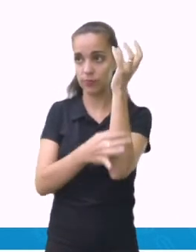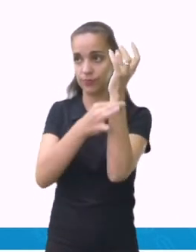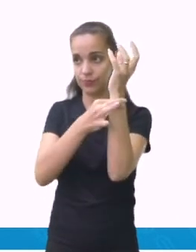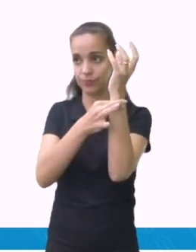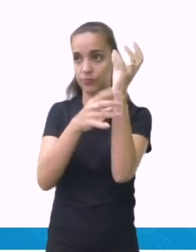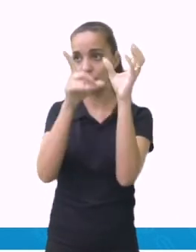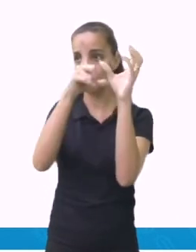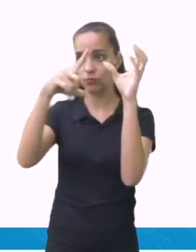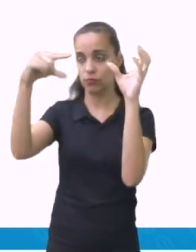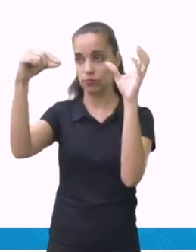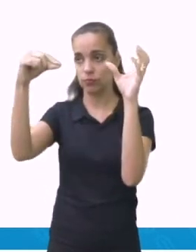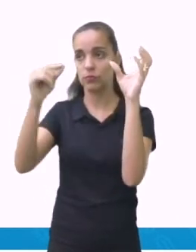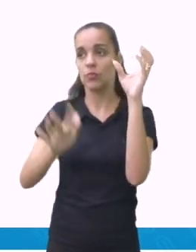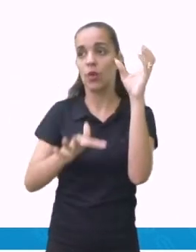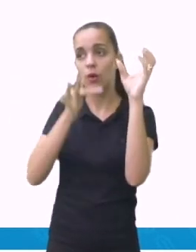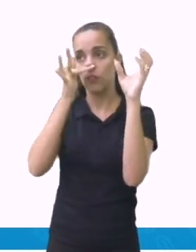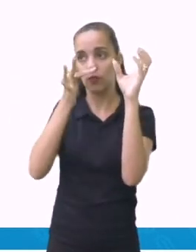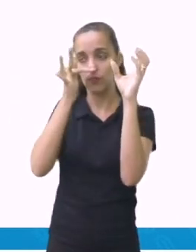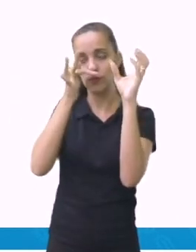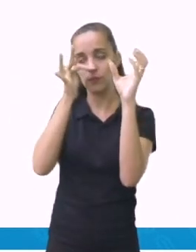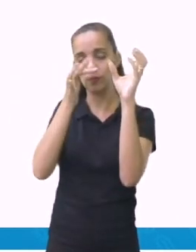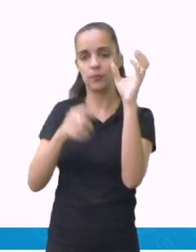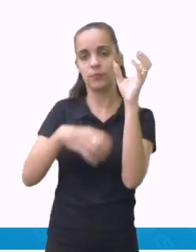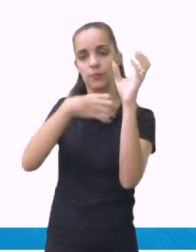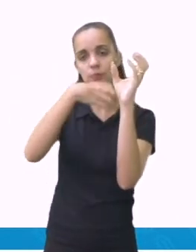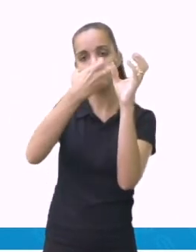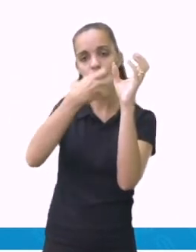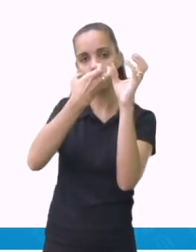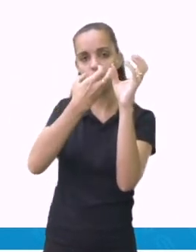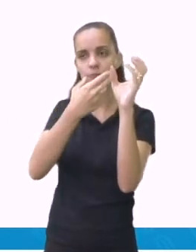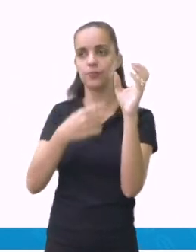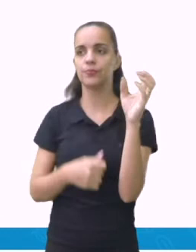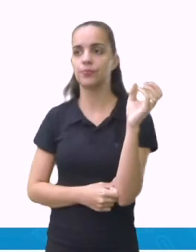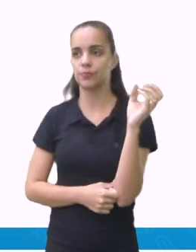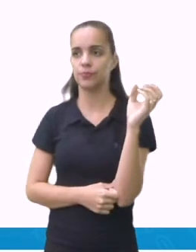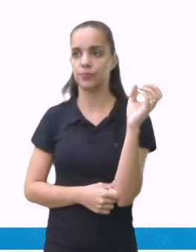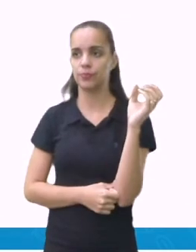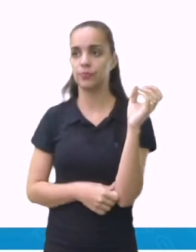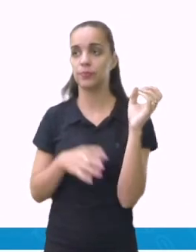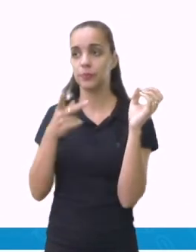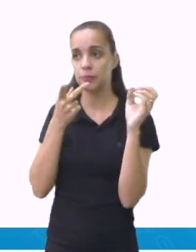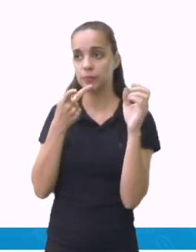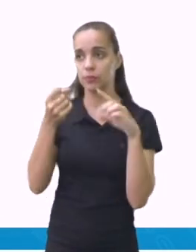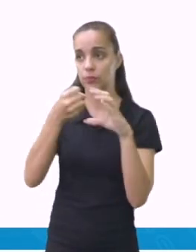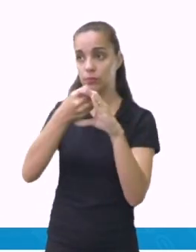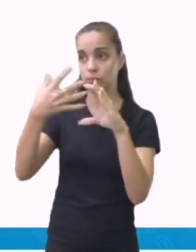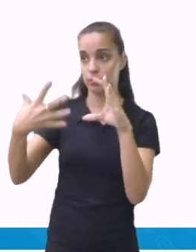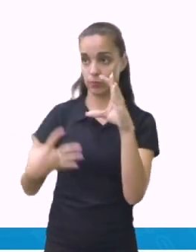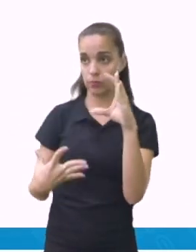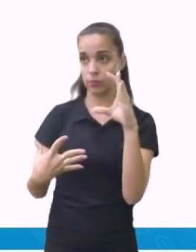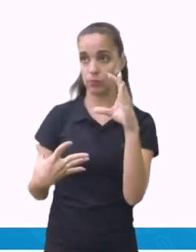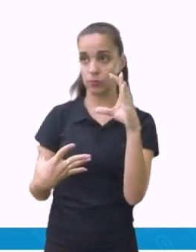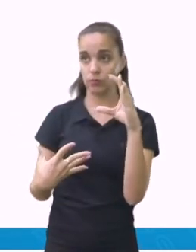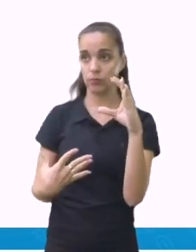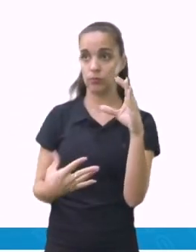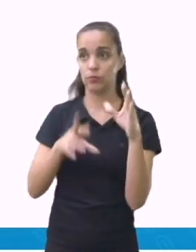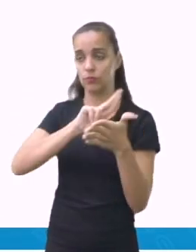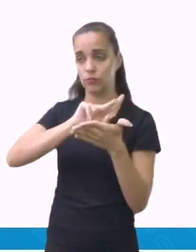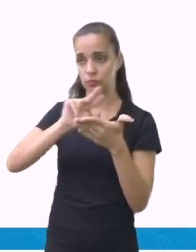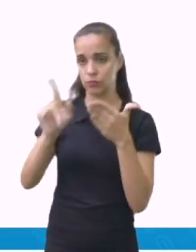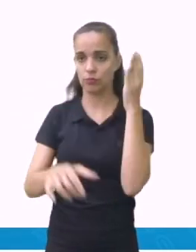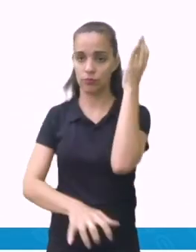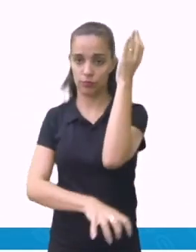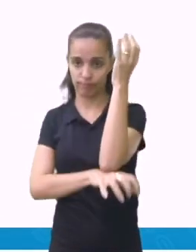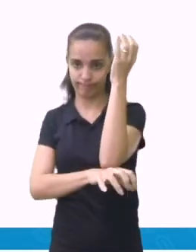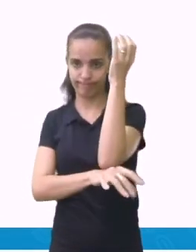caule, folhas, flores e frutos. E aí falamos das características. Características de